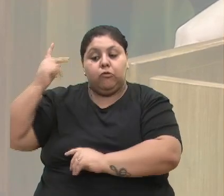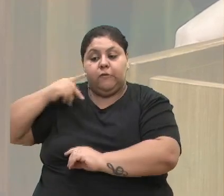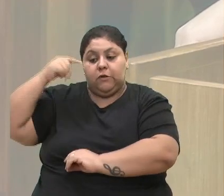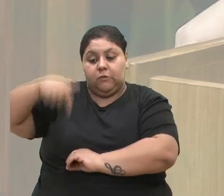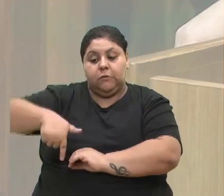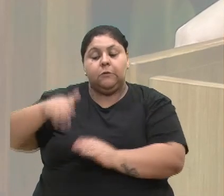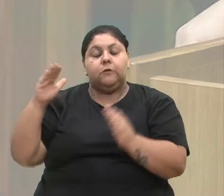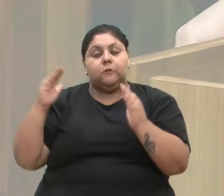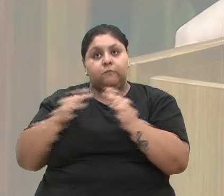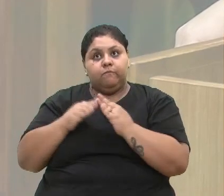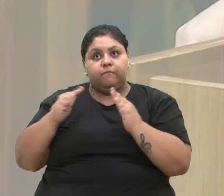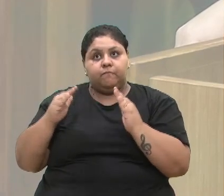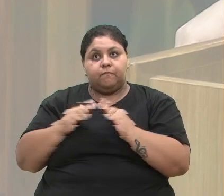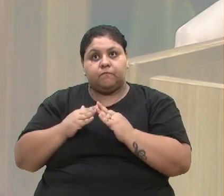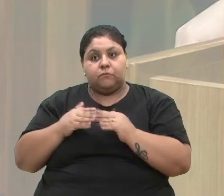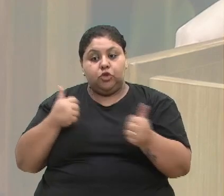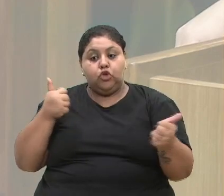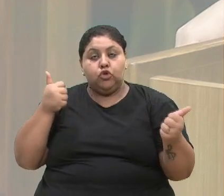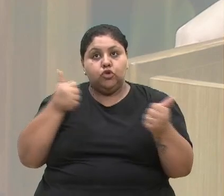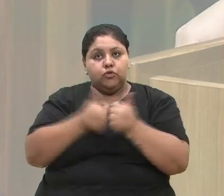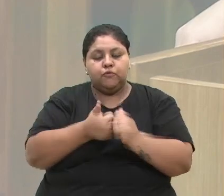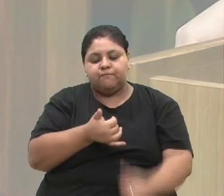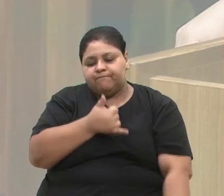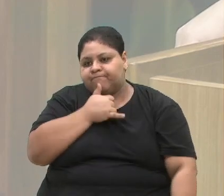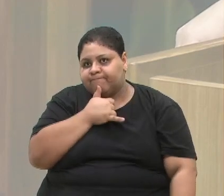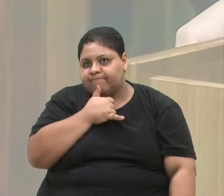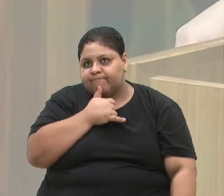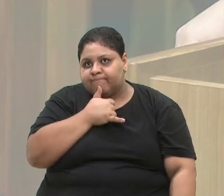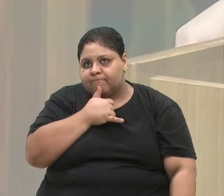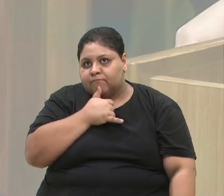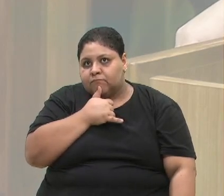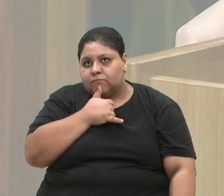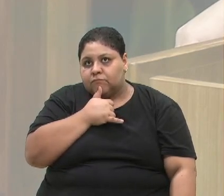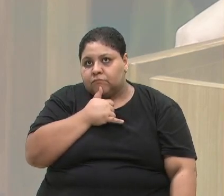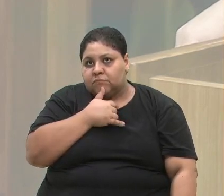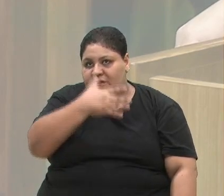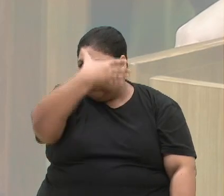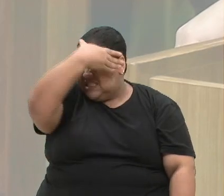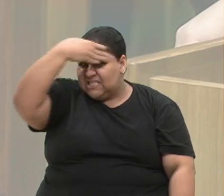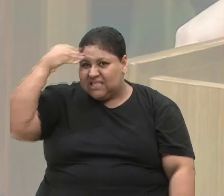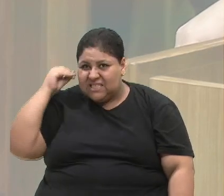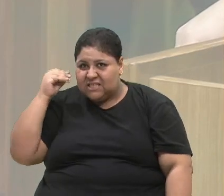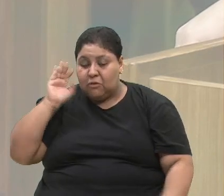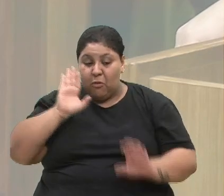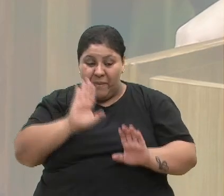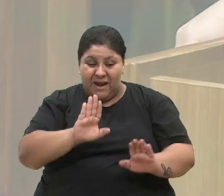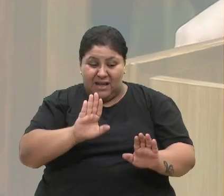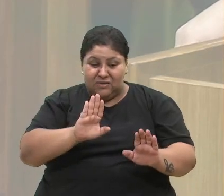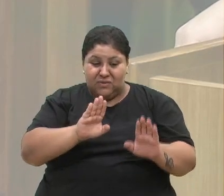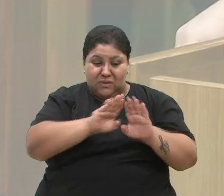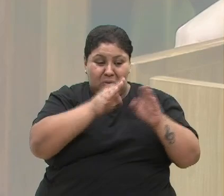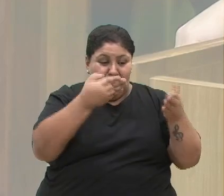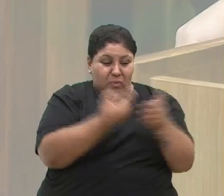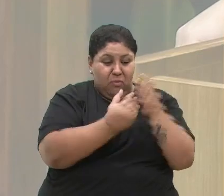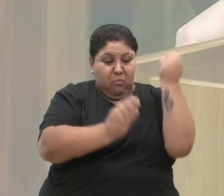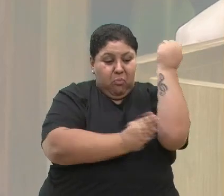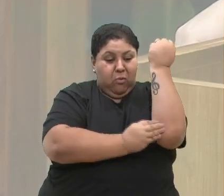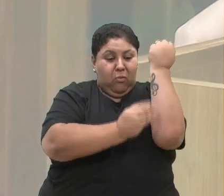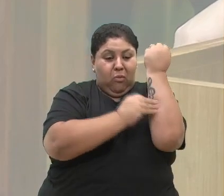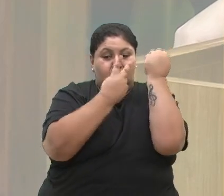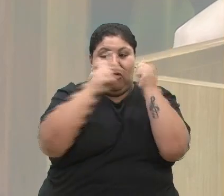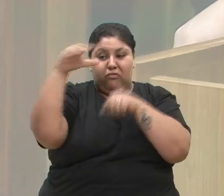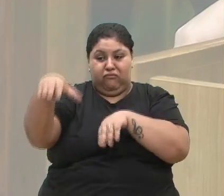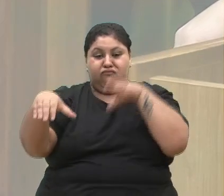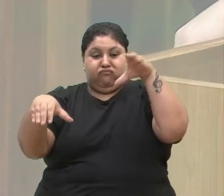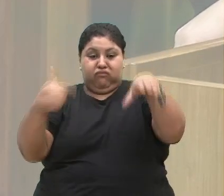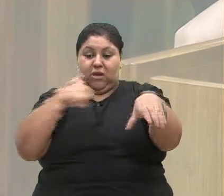casa estão com eles, infelizmente, engavetados ou parados dentro das comissões pela burocracia desses 2 órgãos consultivos que, do